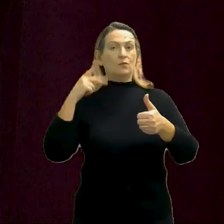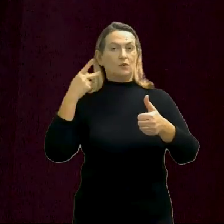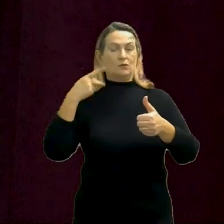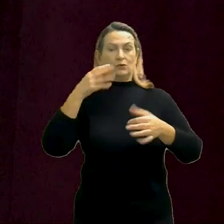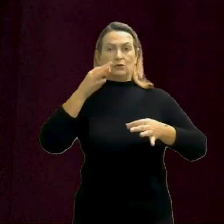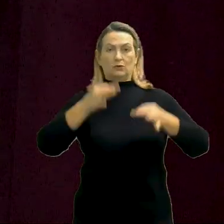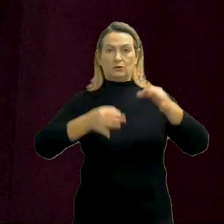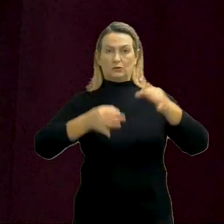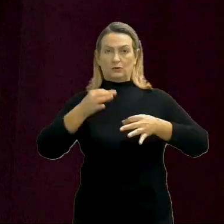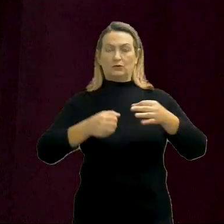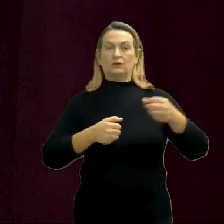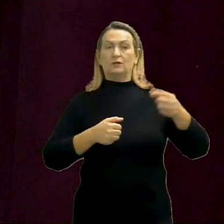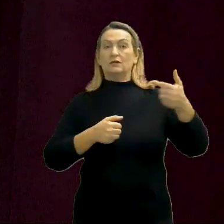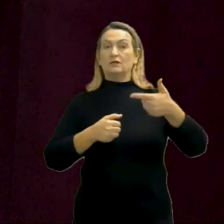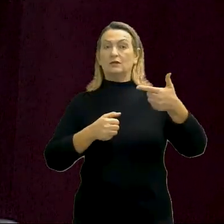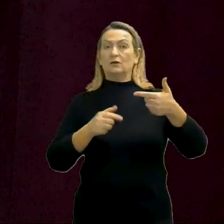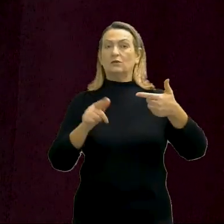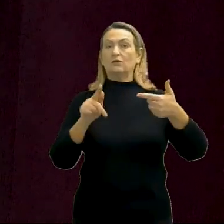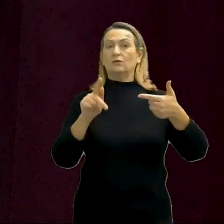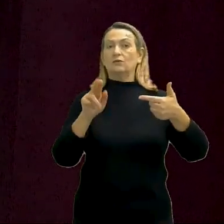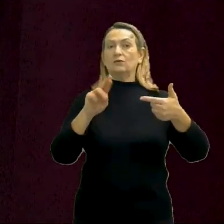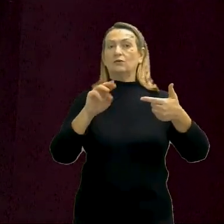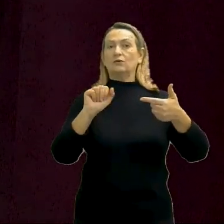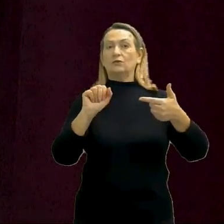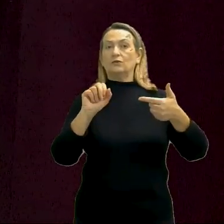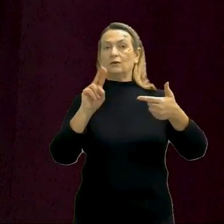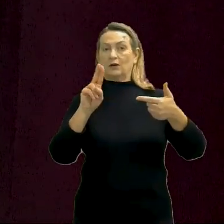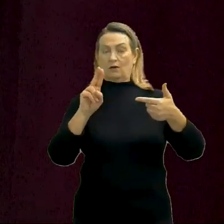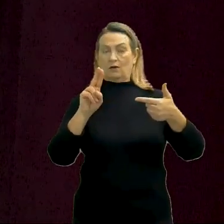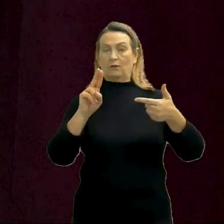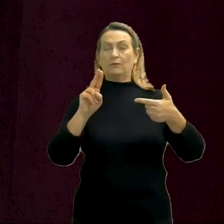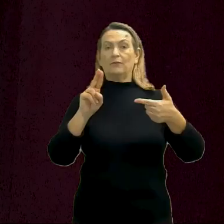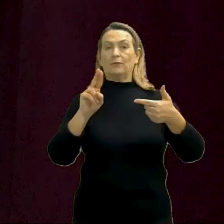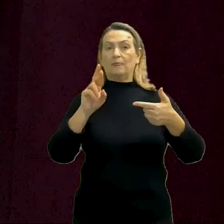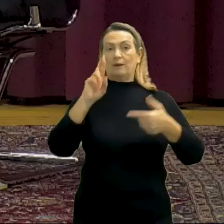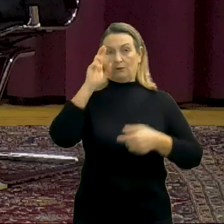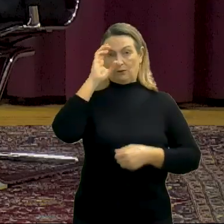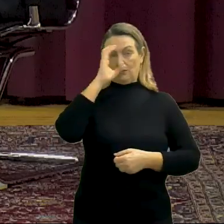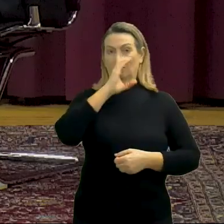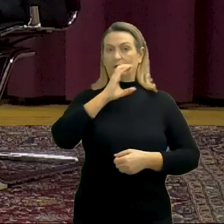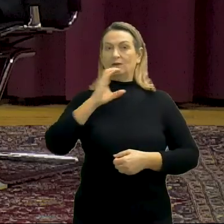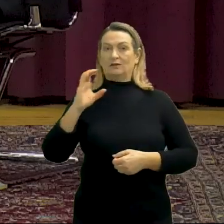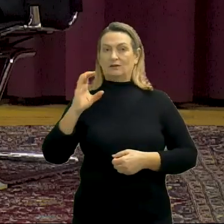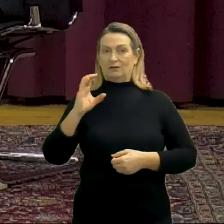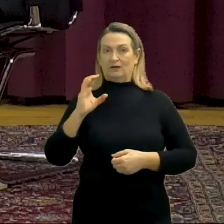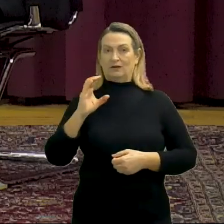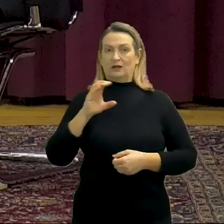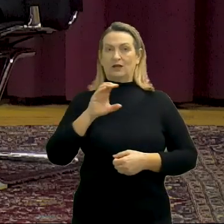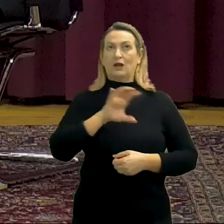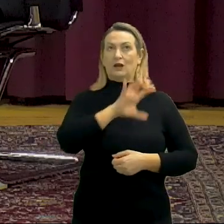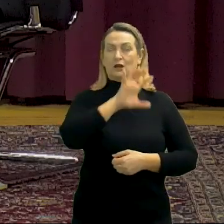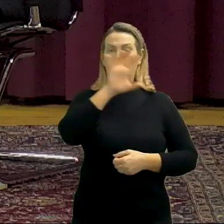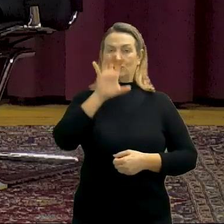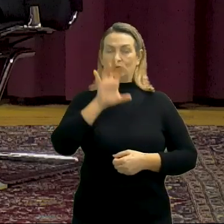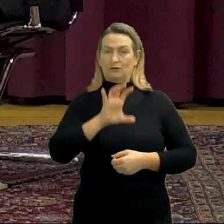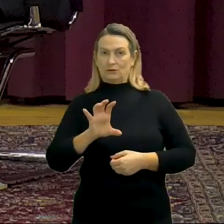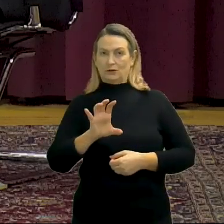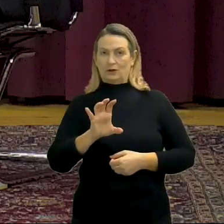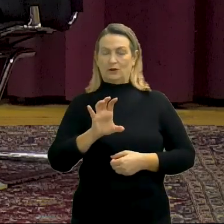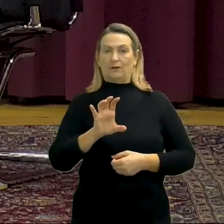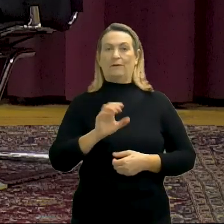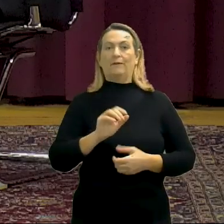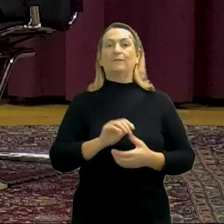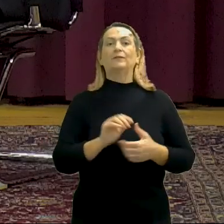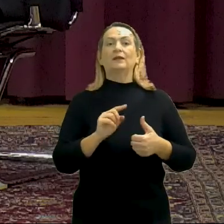pela procuradoria regional da eleitoral né sim pela constituição nós temos O Procurador Geral da